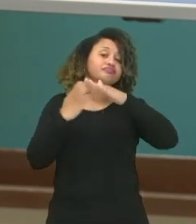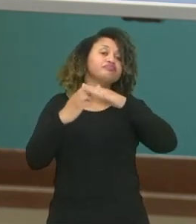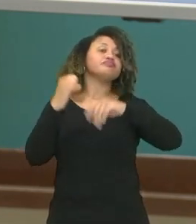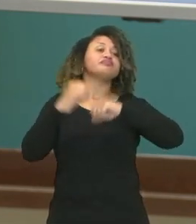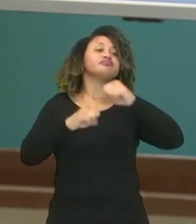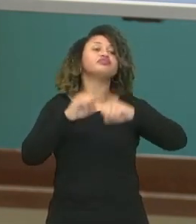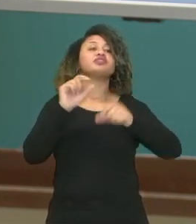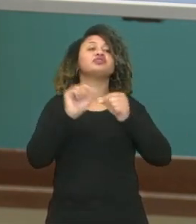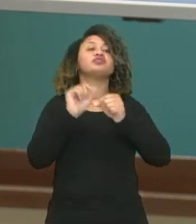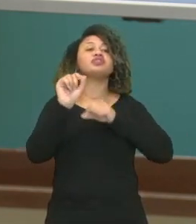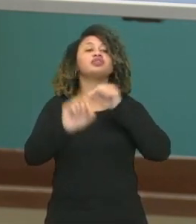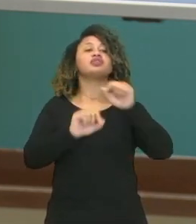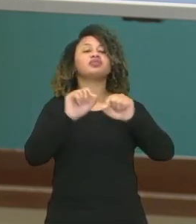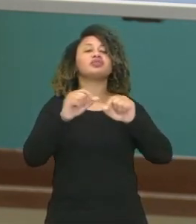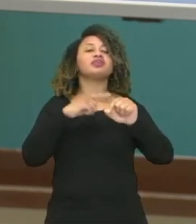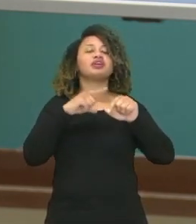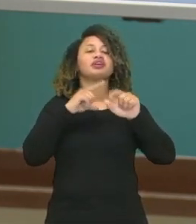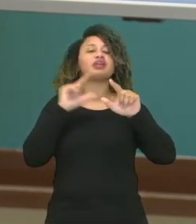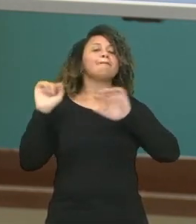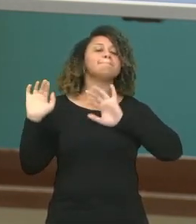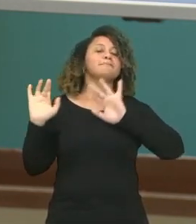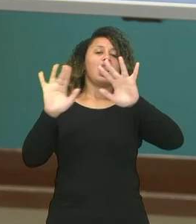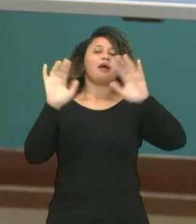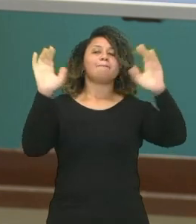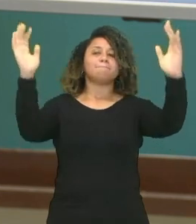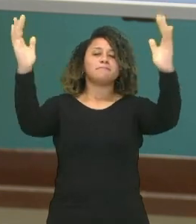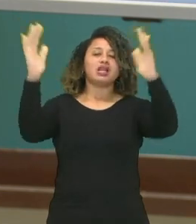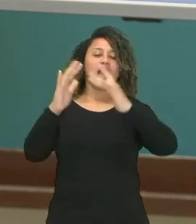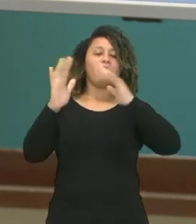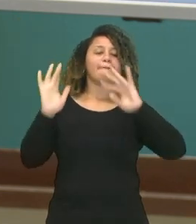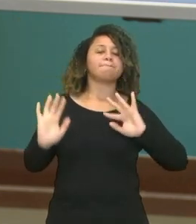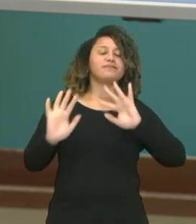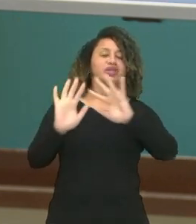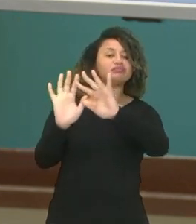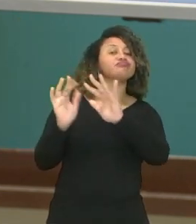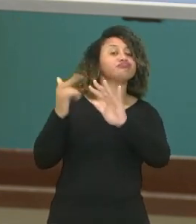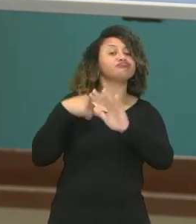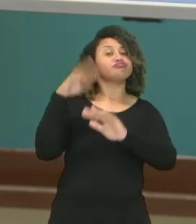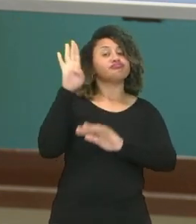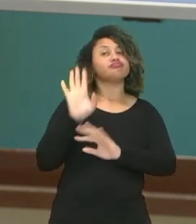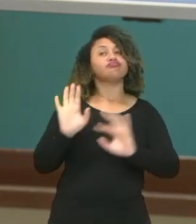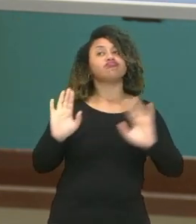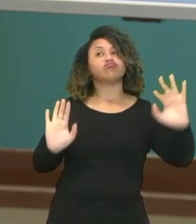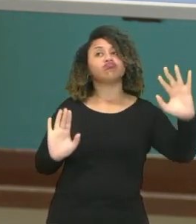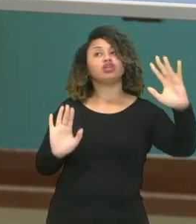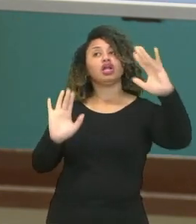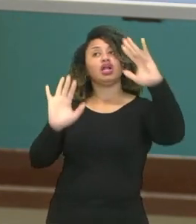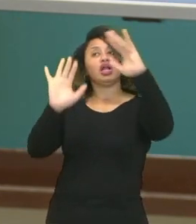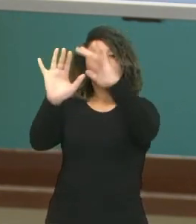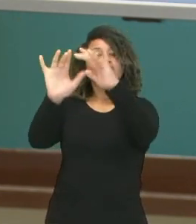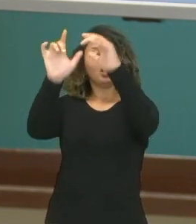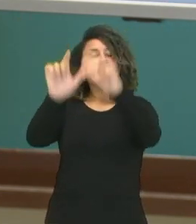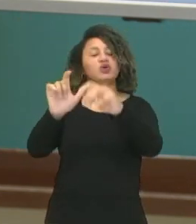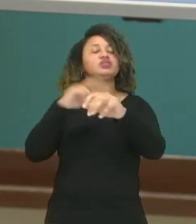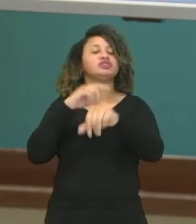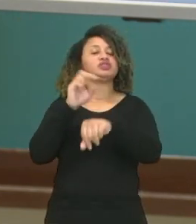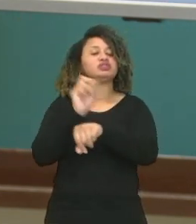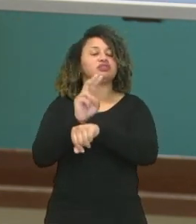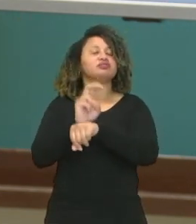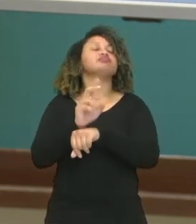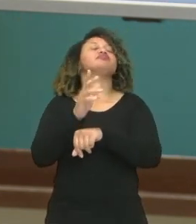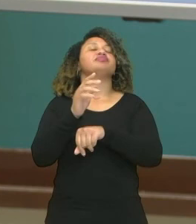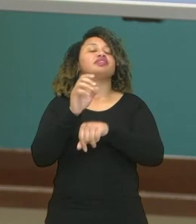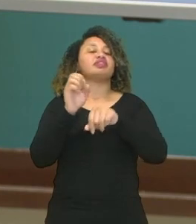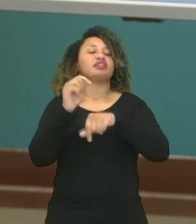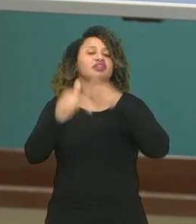Centro-Sul, acabou criando uma onda de migrações internas em direção a essas regiões, São Paulo, Rio de